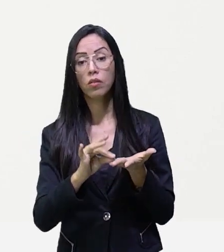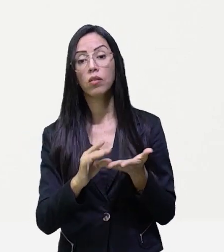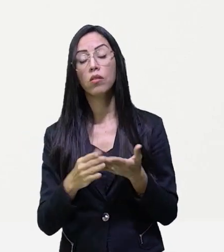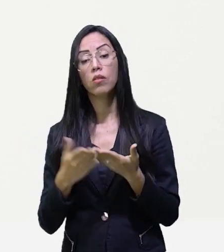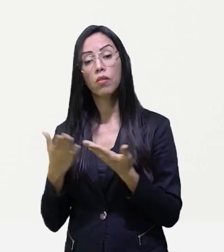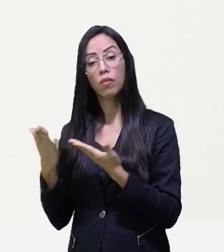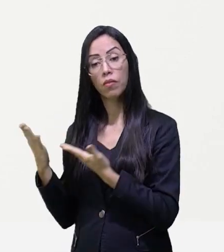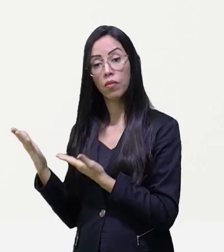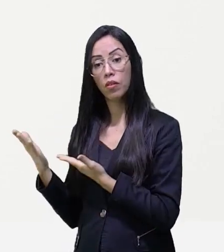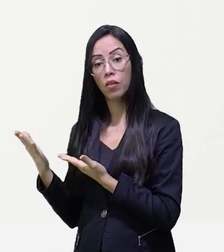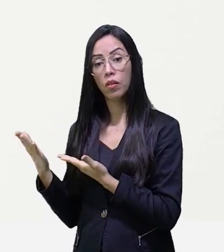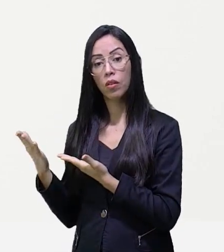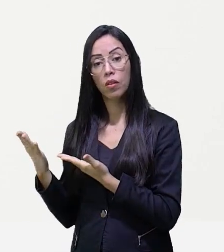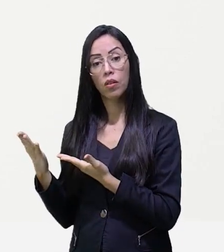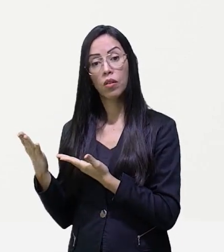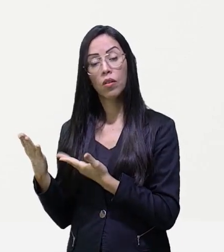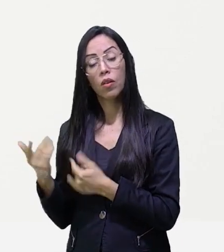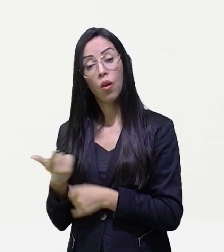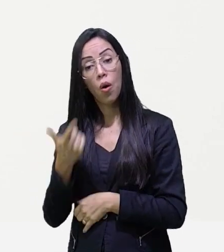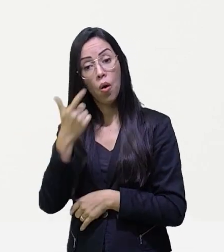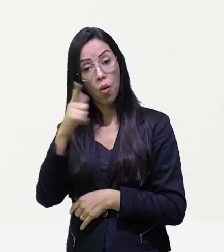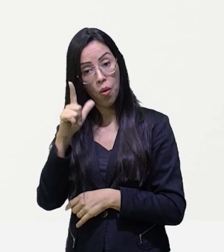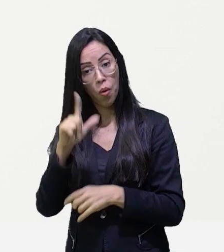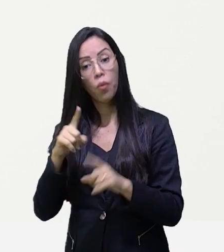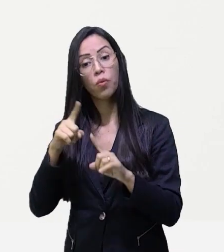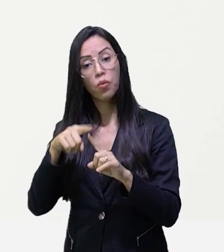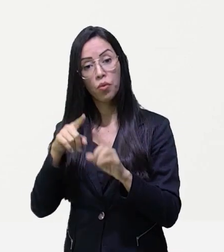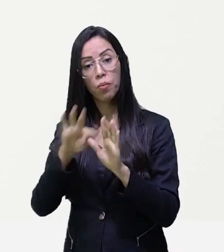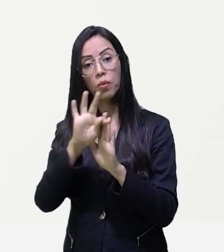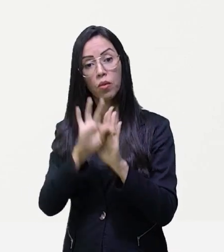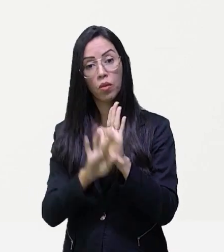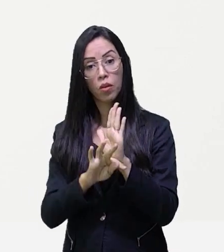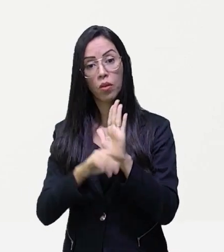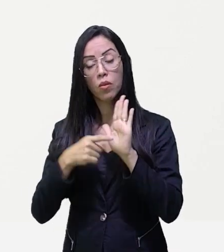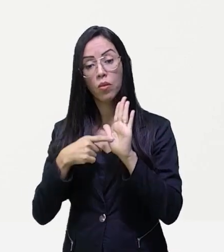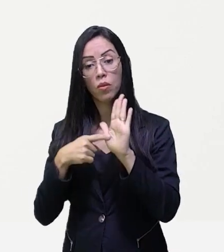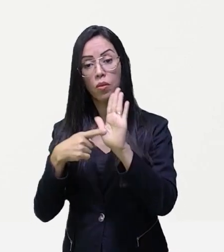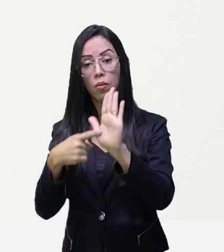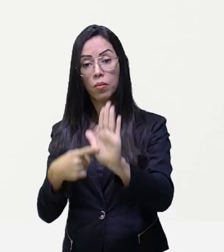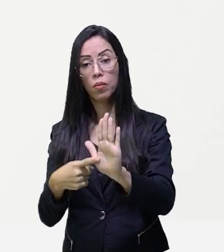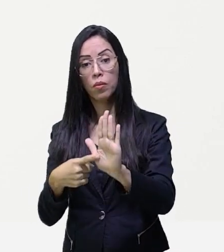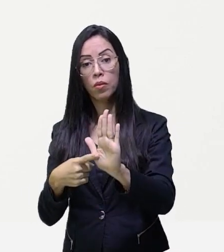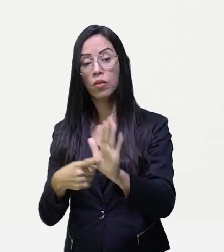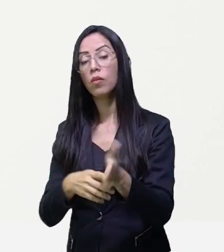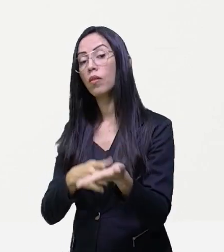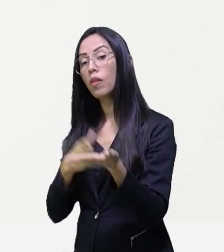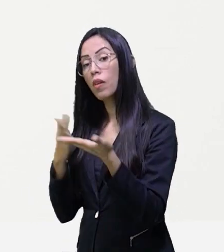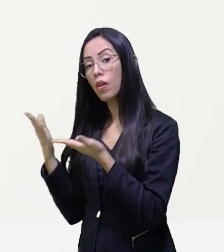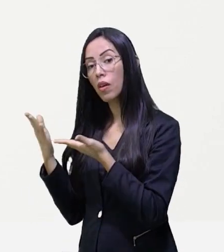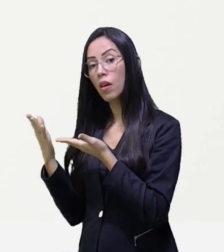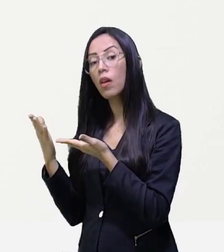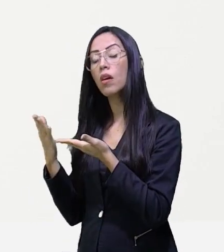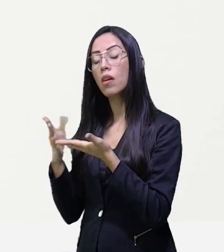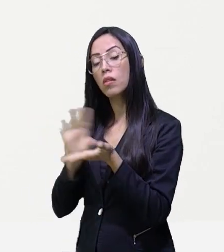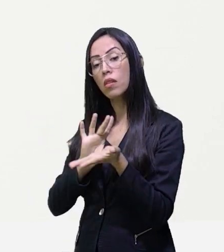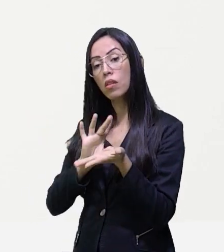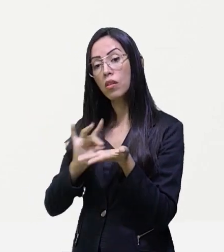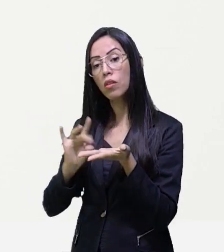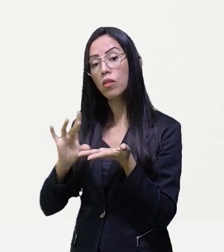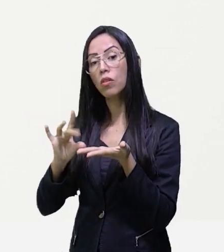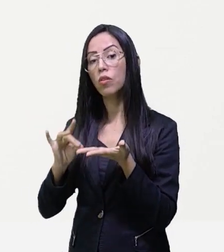científico. Mais um exemplo de texto expositivo. Tá vendo? Gente, esse artigo científico, ele é assim bem